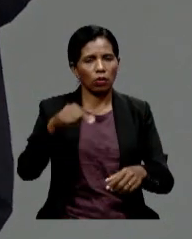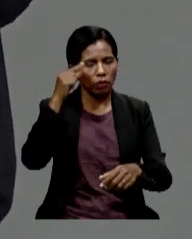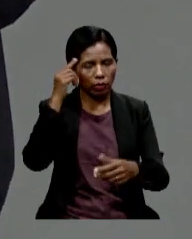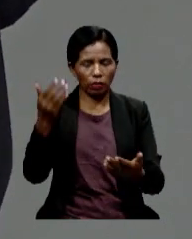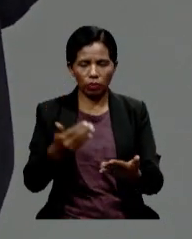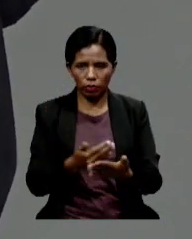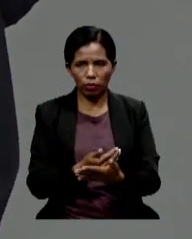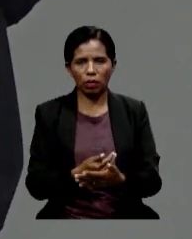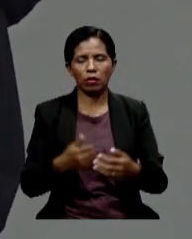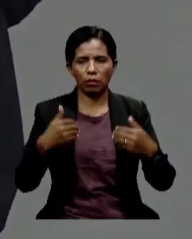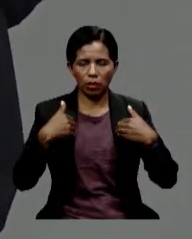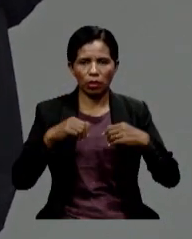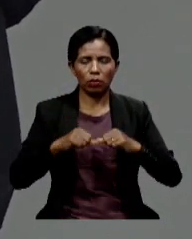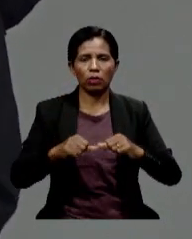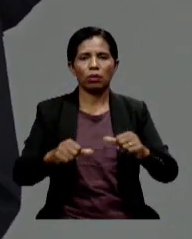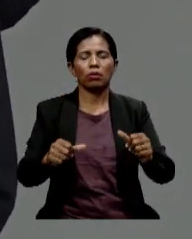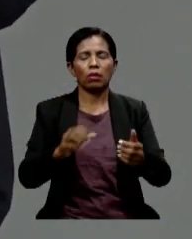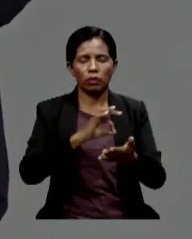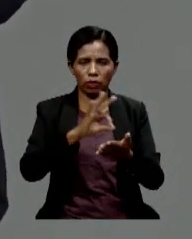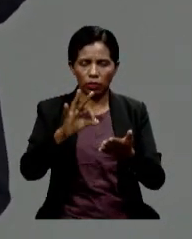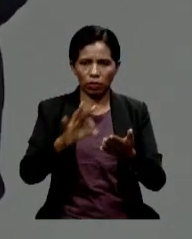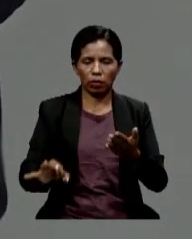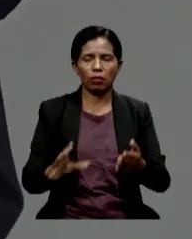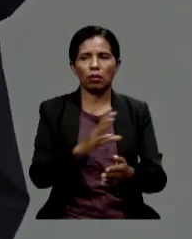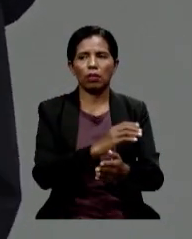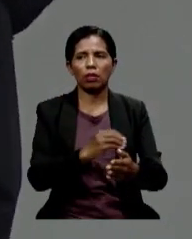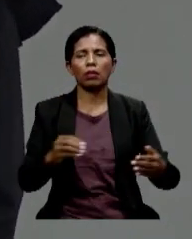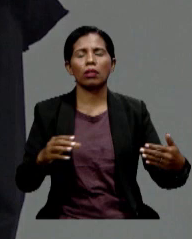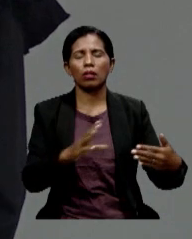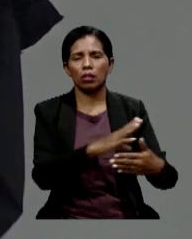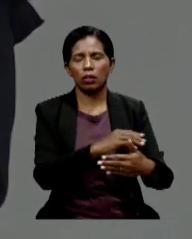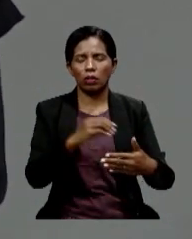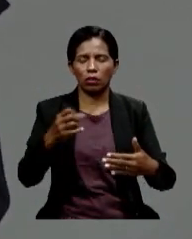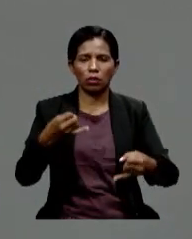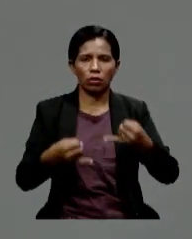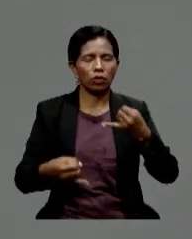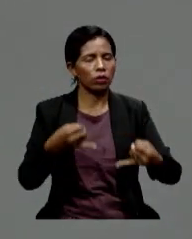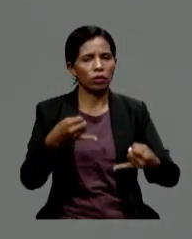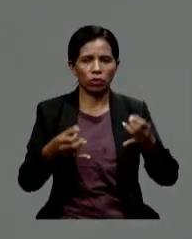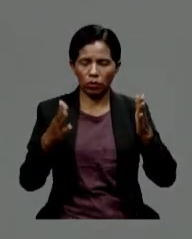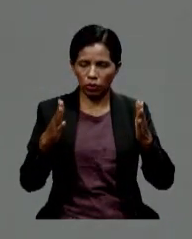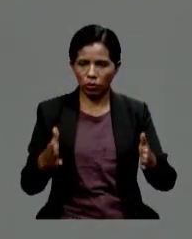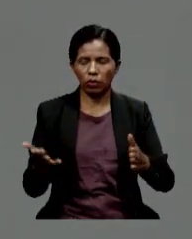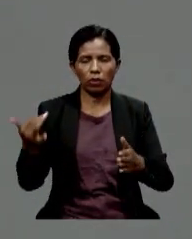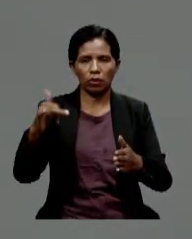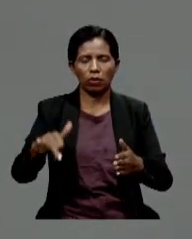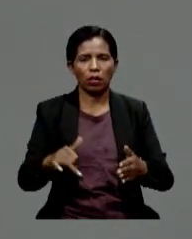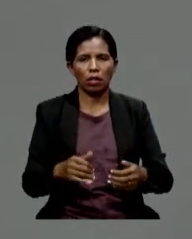ato bele, e vamos continuar a informação ba oficial justiça, não vamos lhe ba juiz sira, não é que ia ato